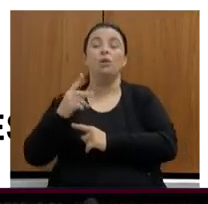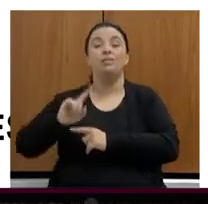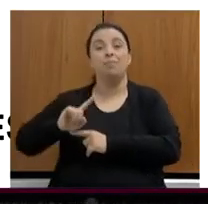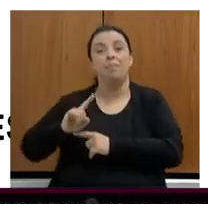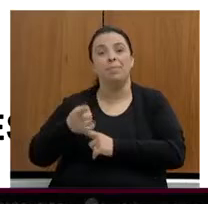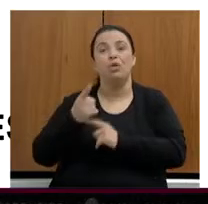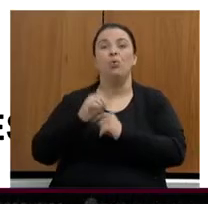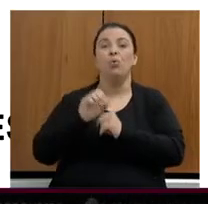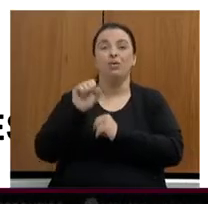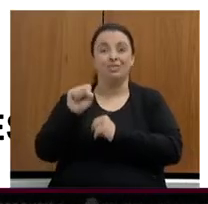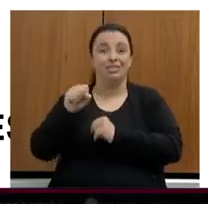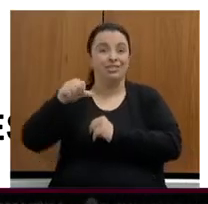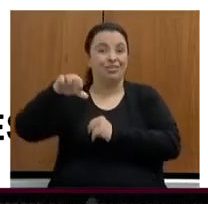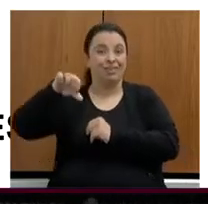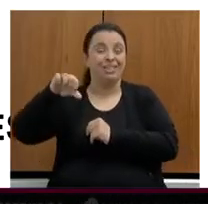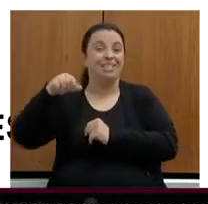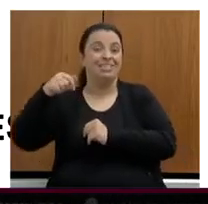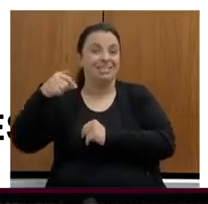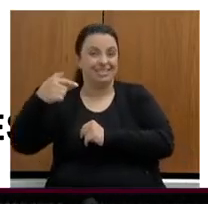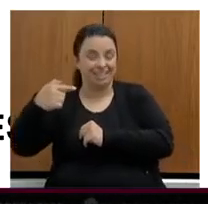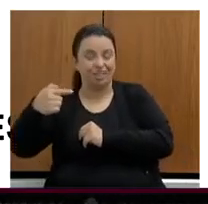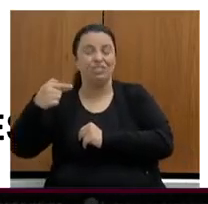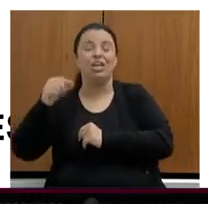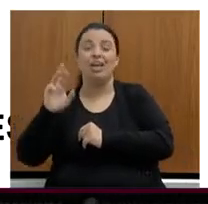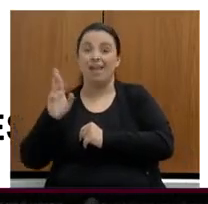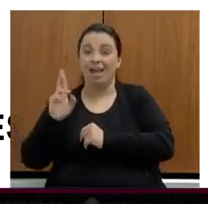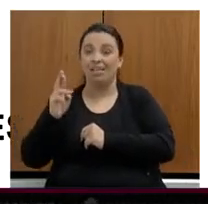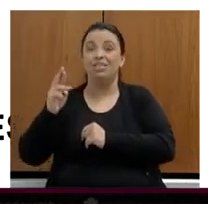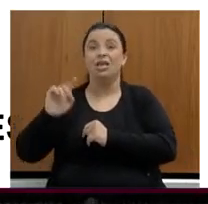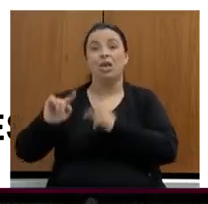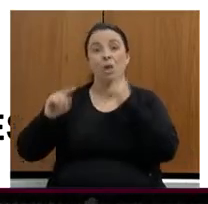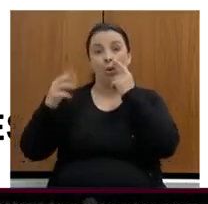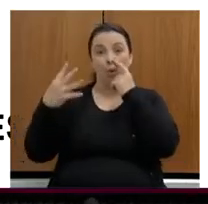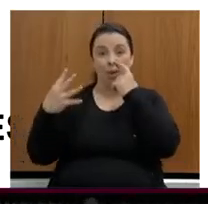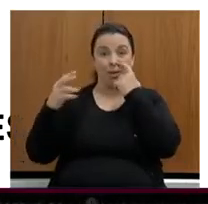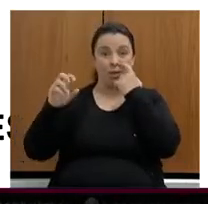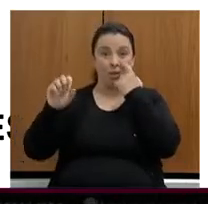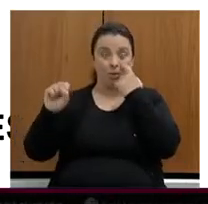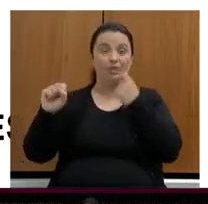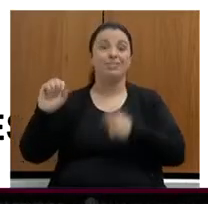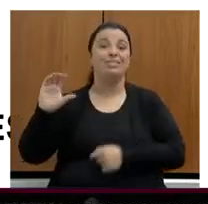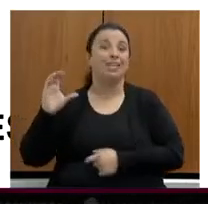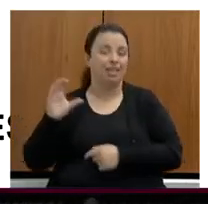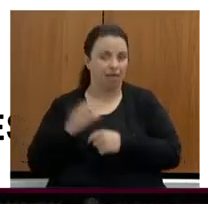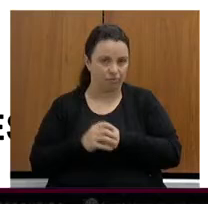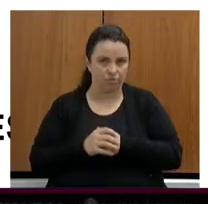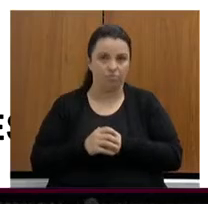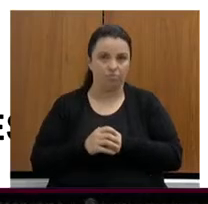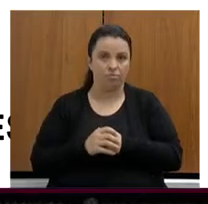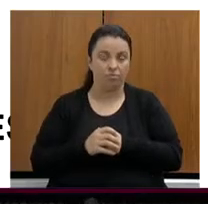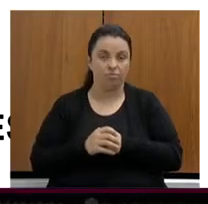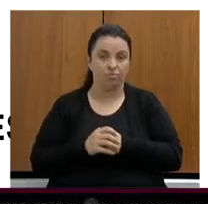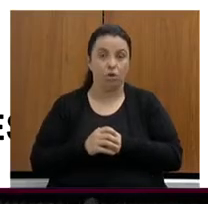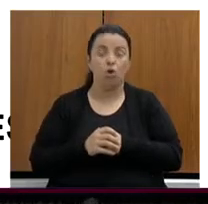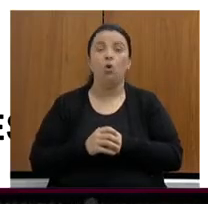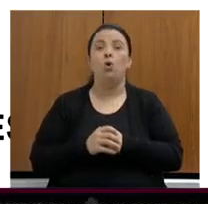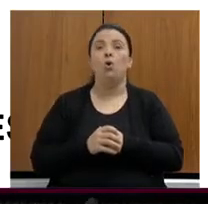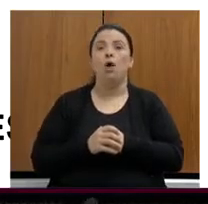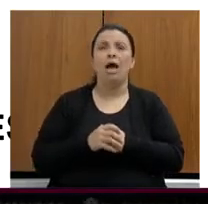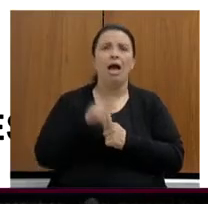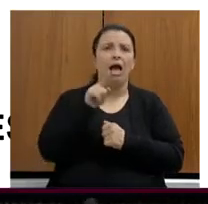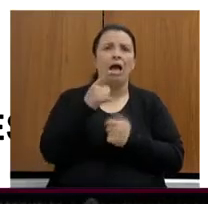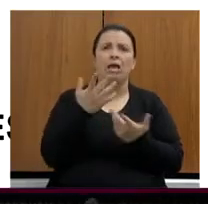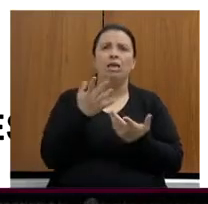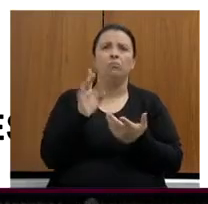1897 reais e 48 centavos no quarto bimestre de 2008 e um o quinto bimestre não tá disponível